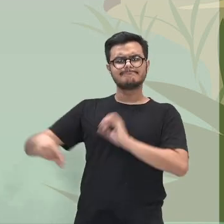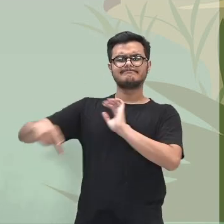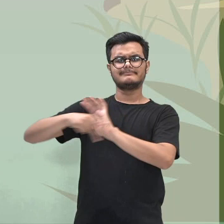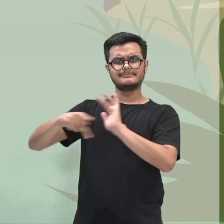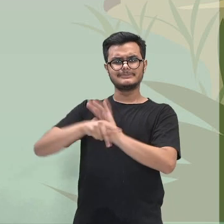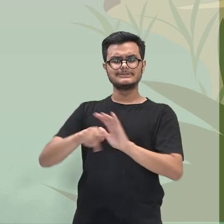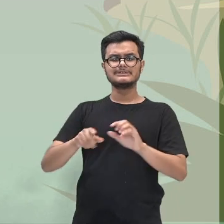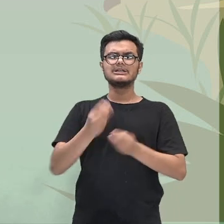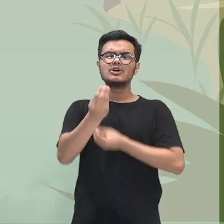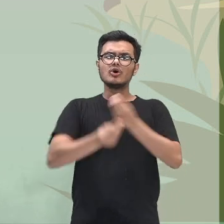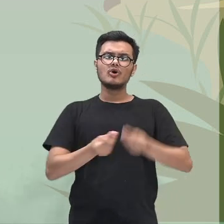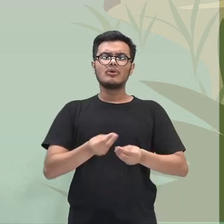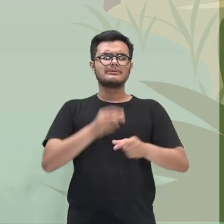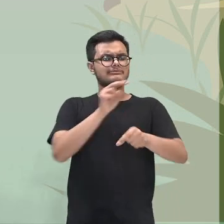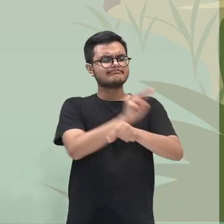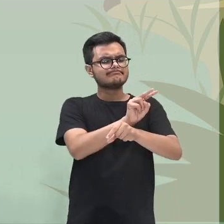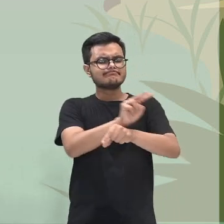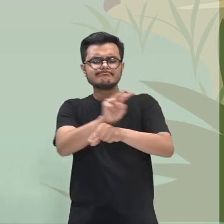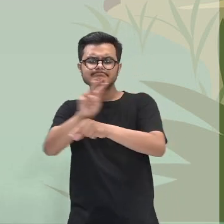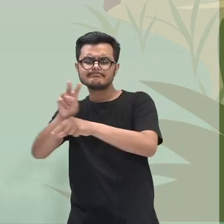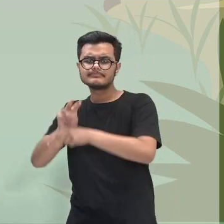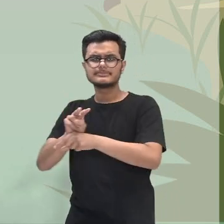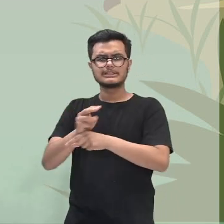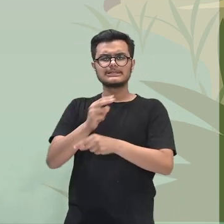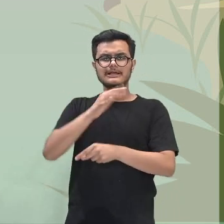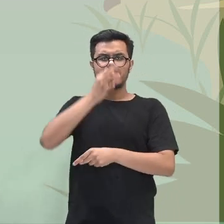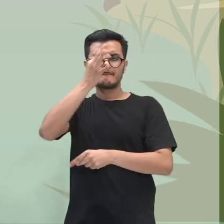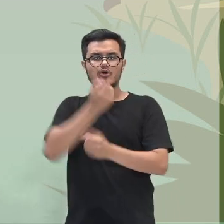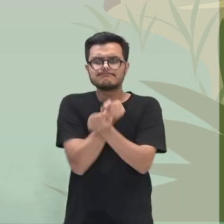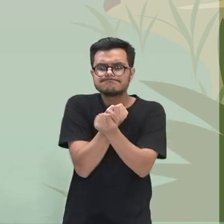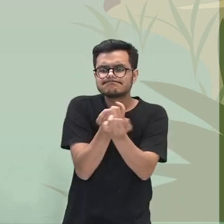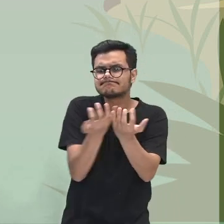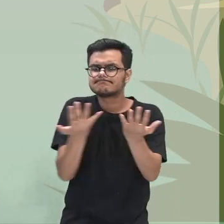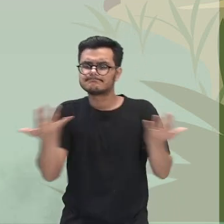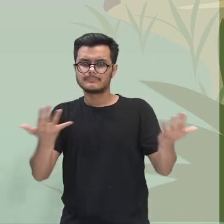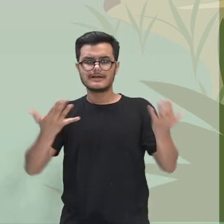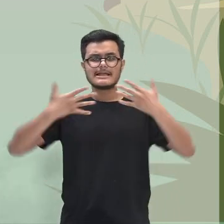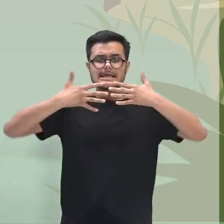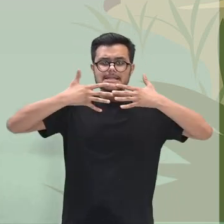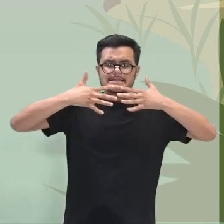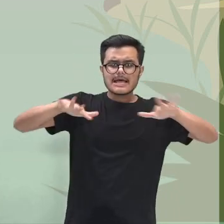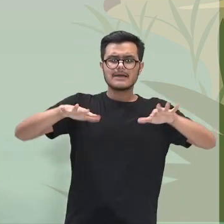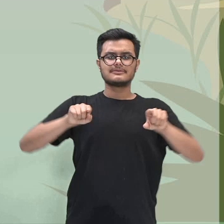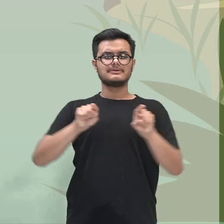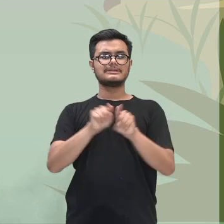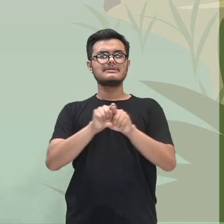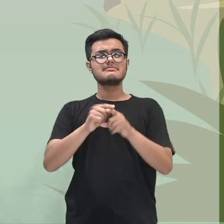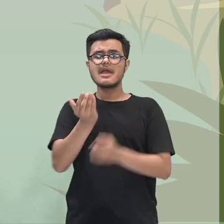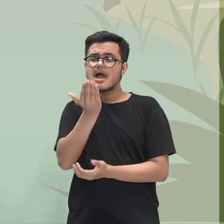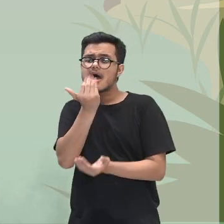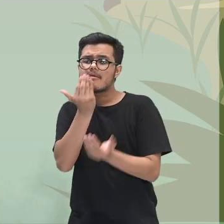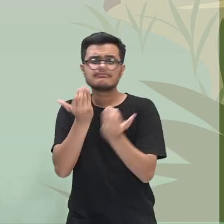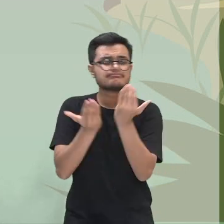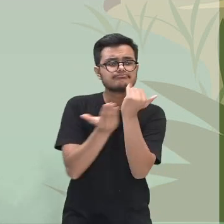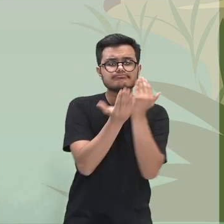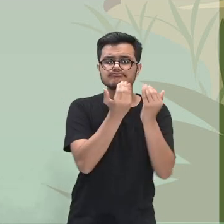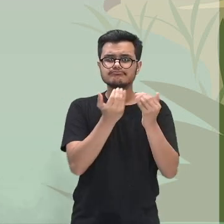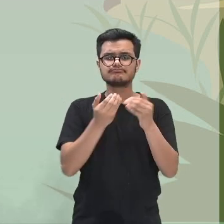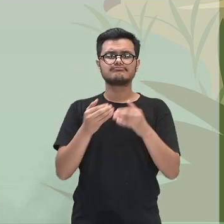a domesticação de plantas sendo algo comum, permitindo a produção de alimentos em